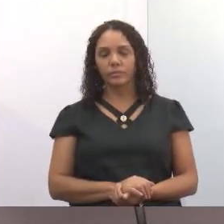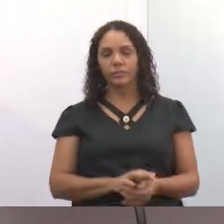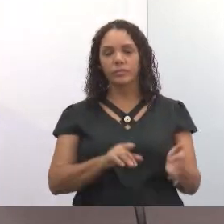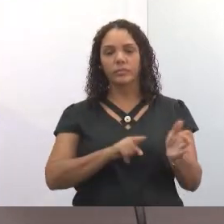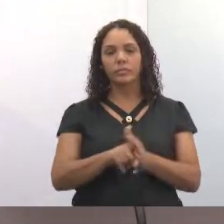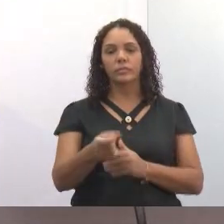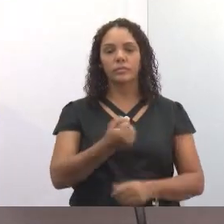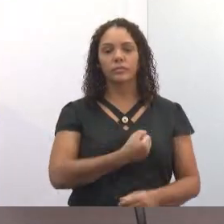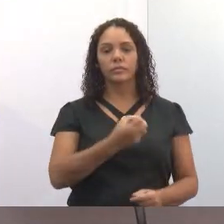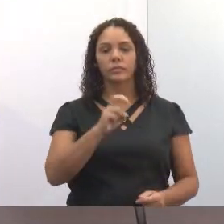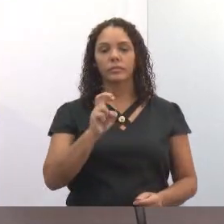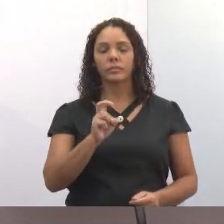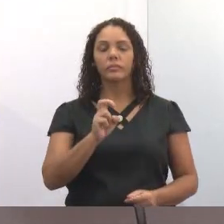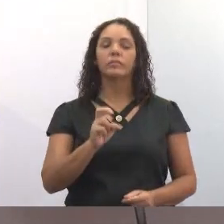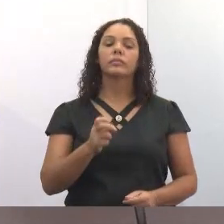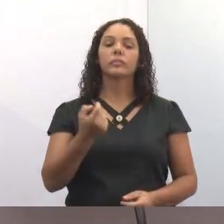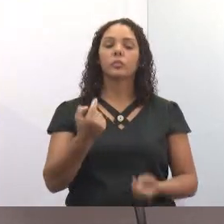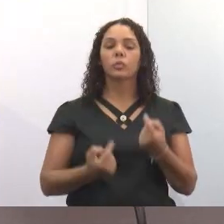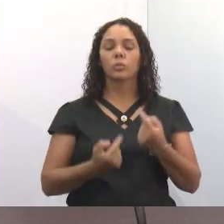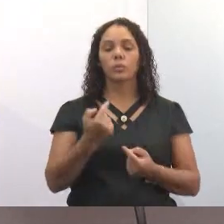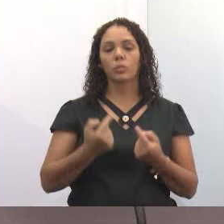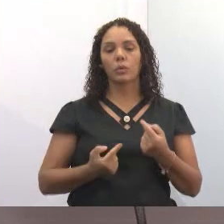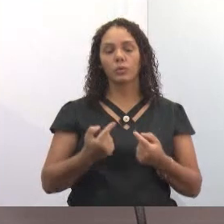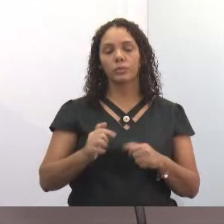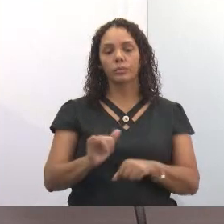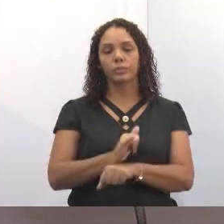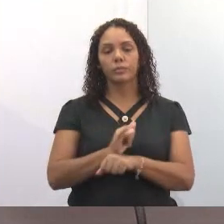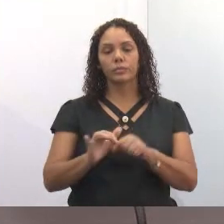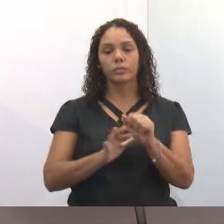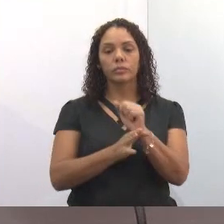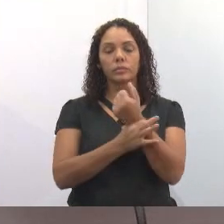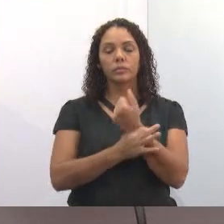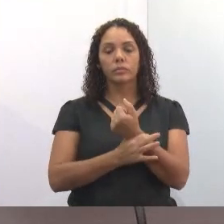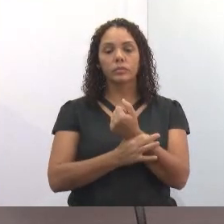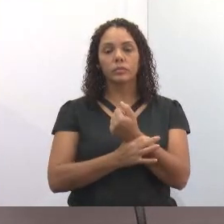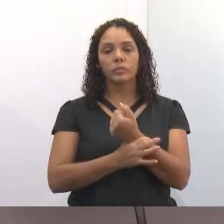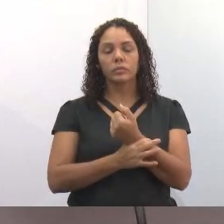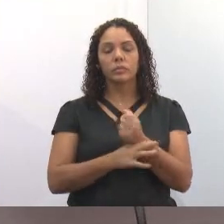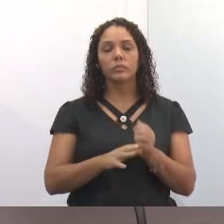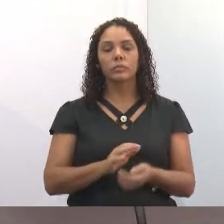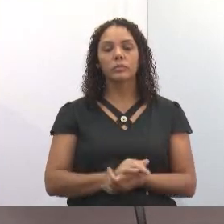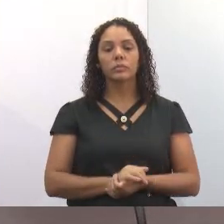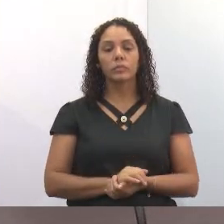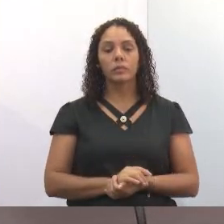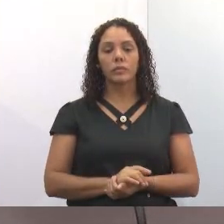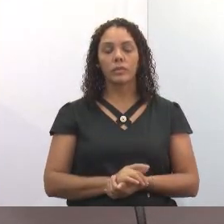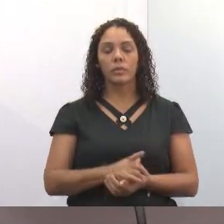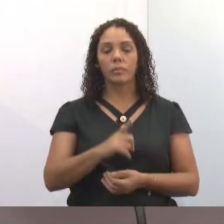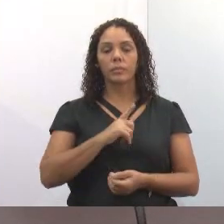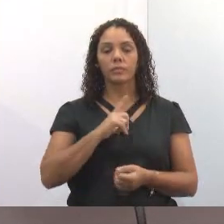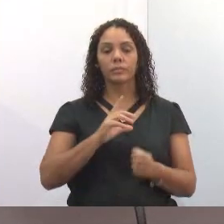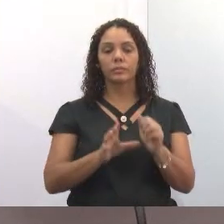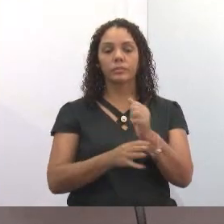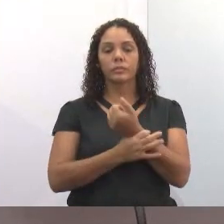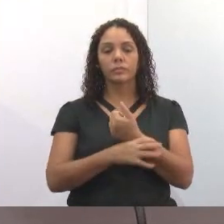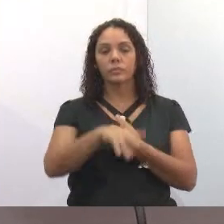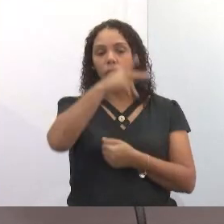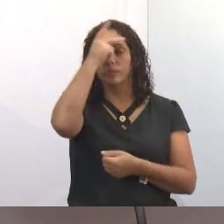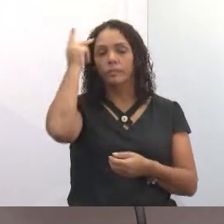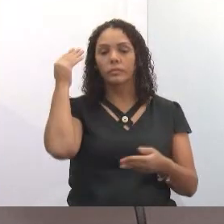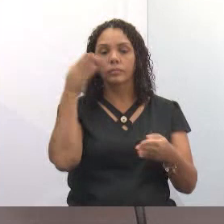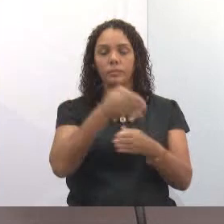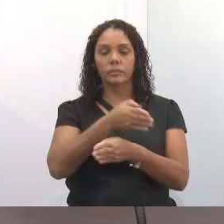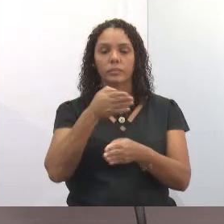Pergunta número 5. Quais são as medidas de segurança e de precaução em vigor para garantir a segurança dos participantes